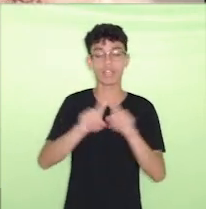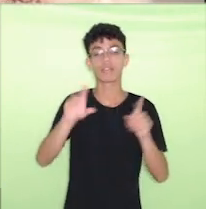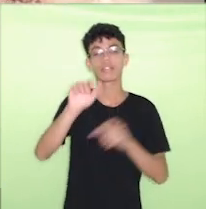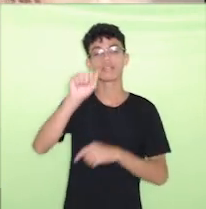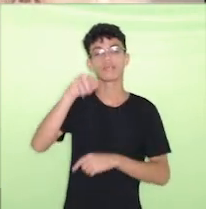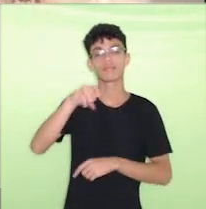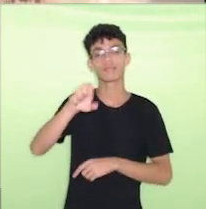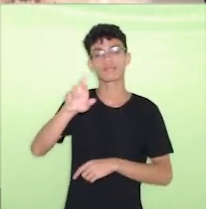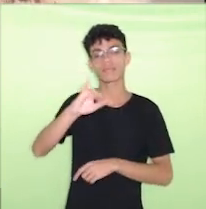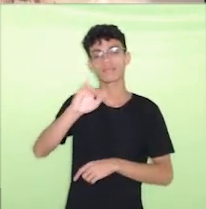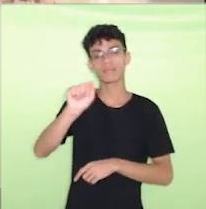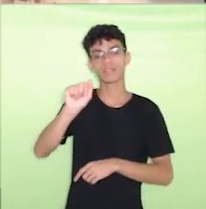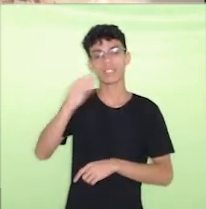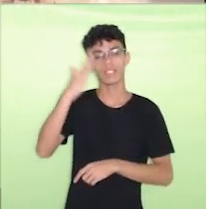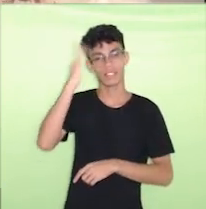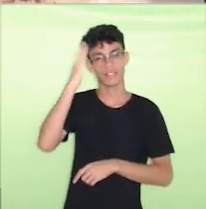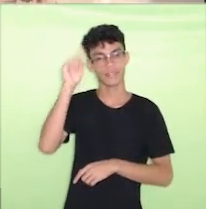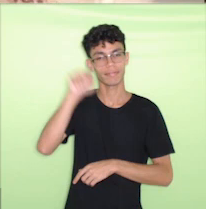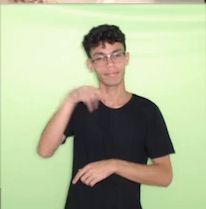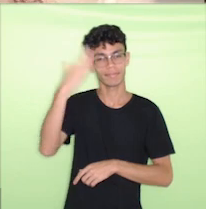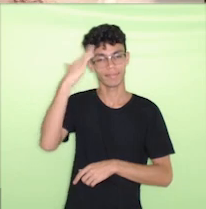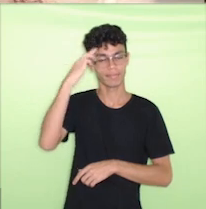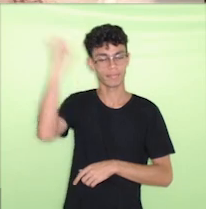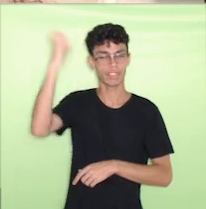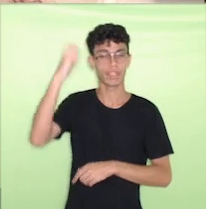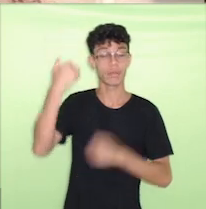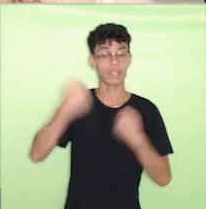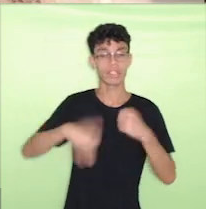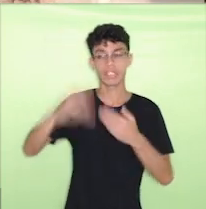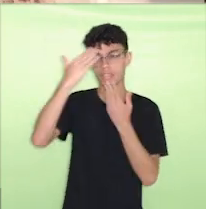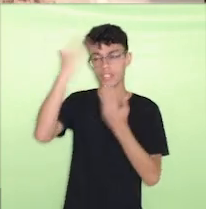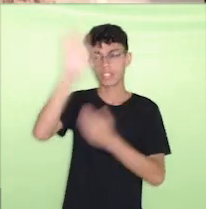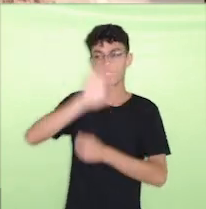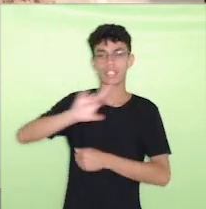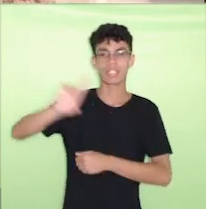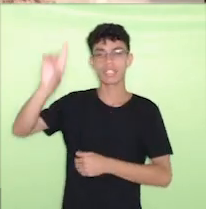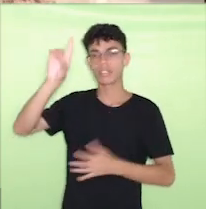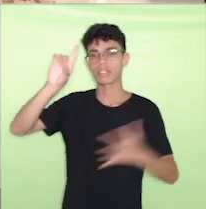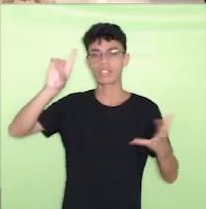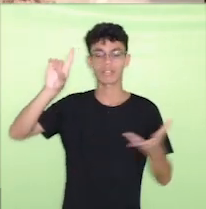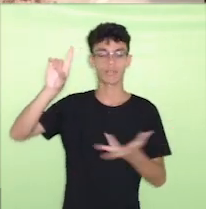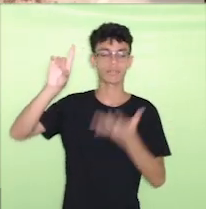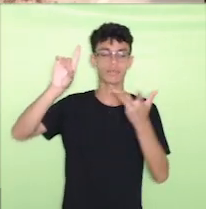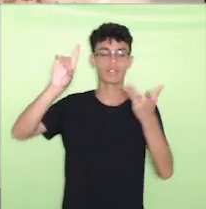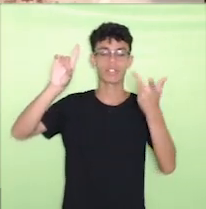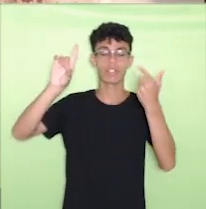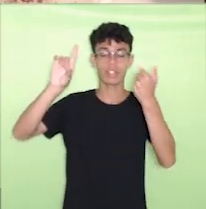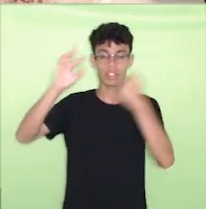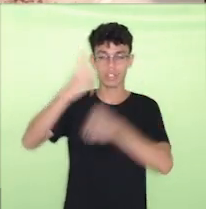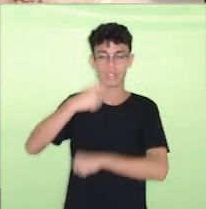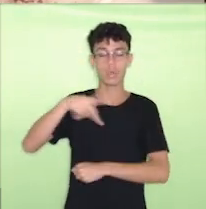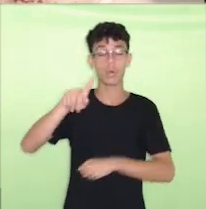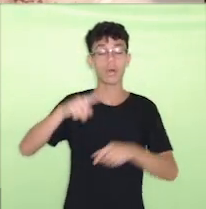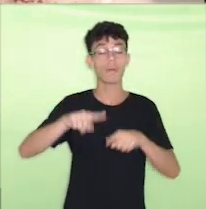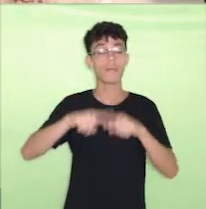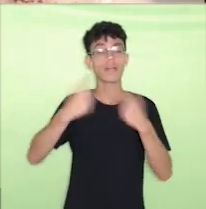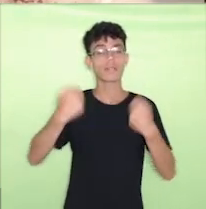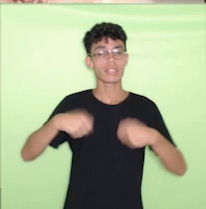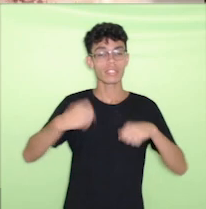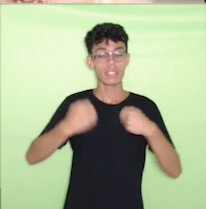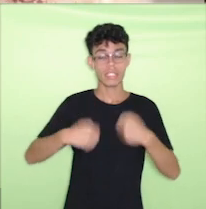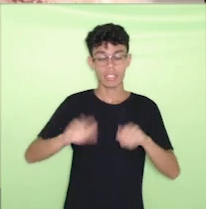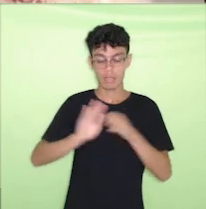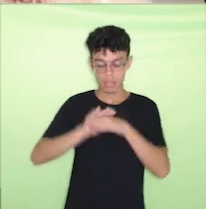América, sei que você é inteligente. É preciso agradecer a Deus essa qualidade. Mas é preciso também submissão diante